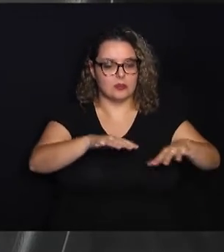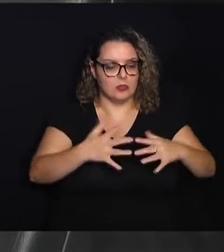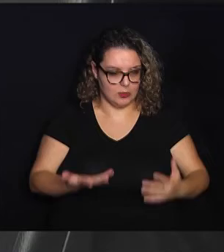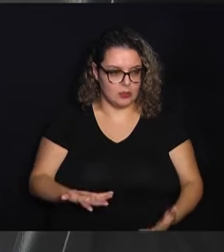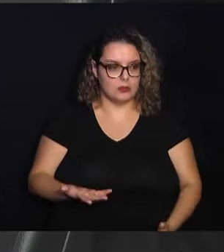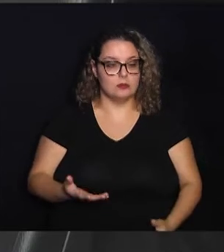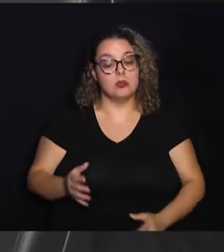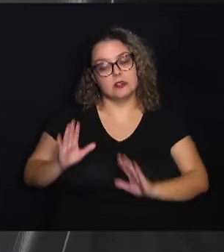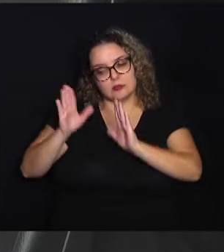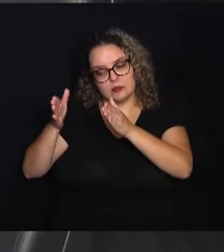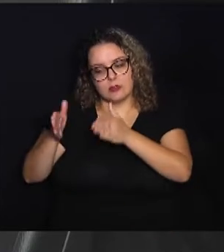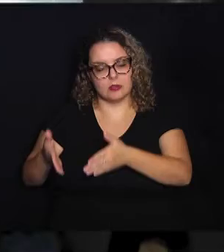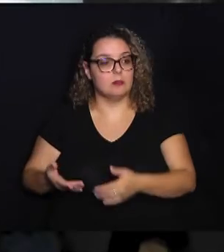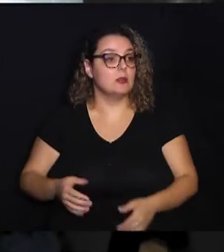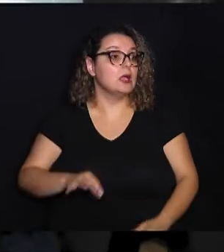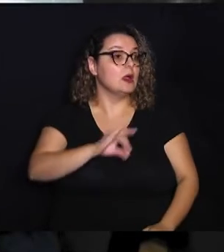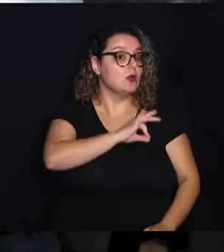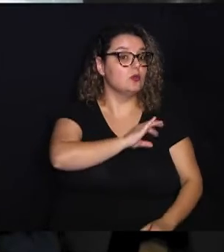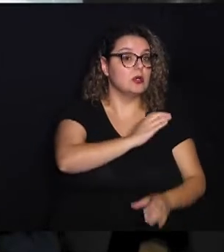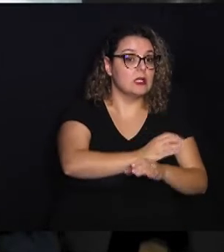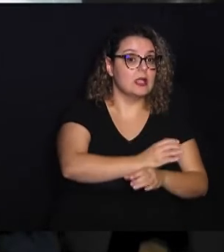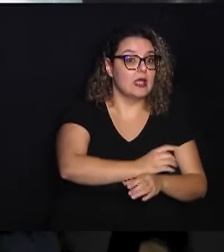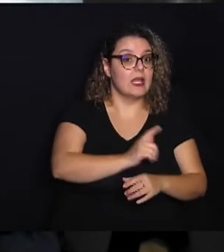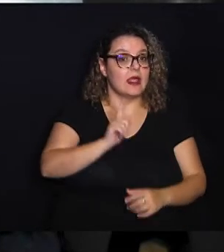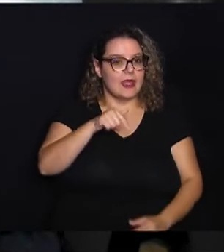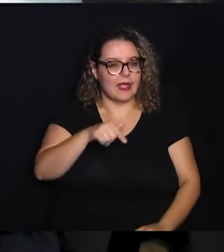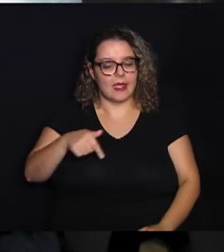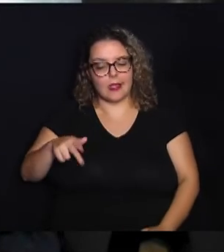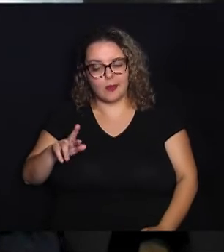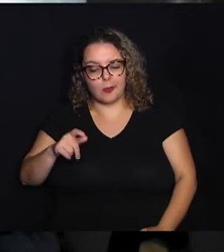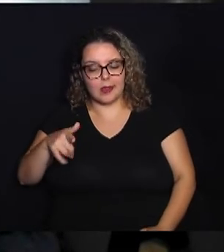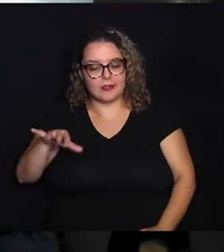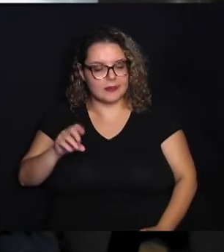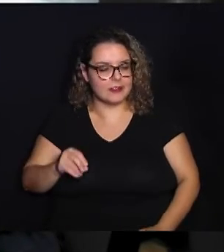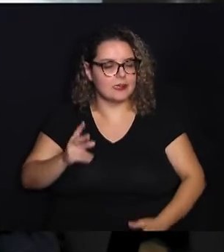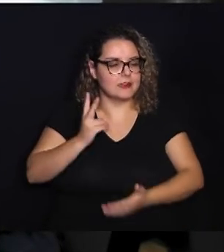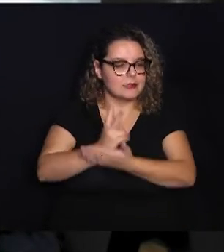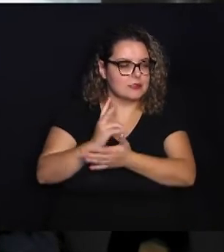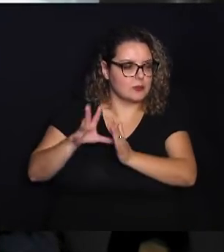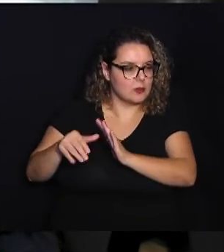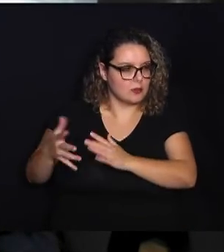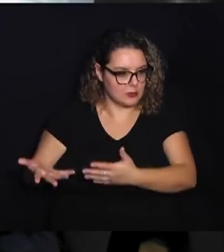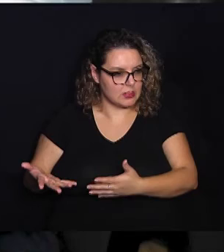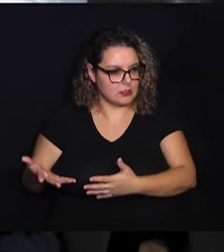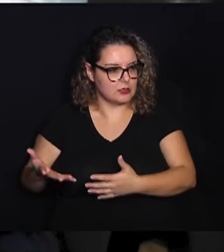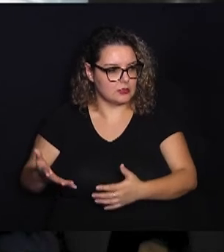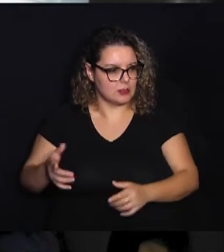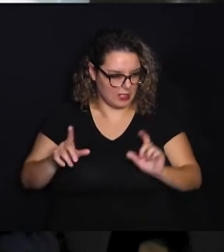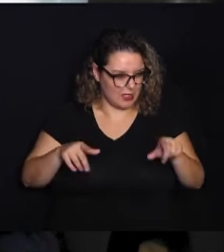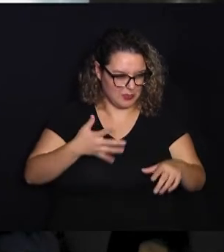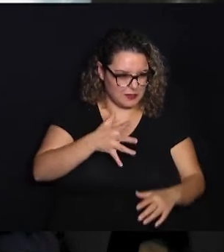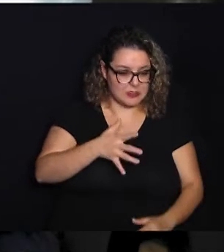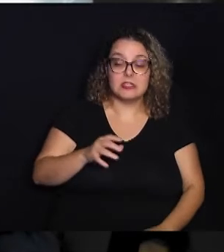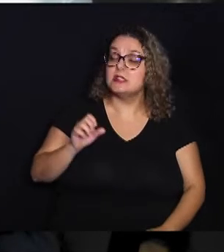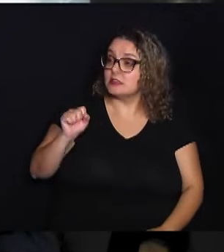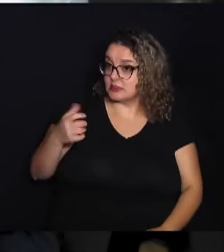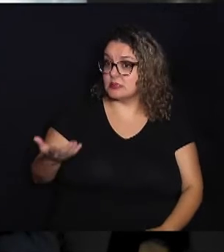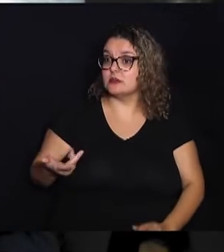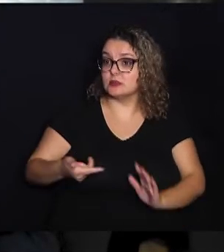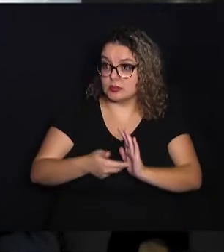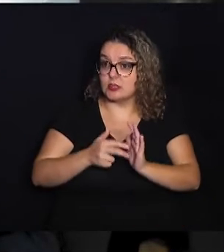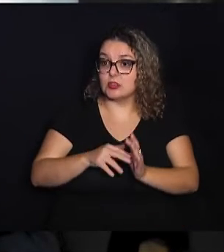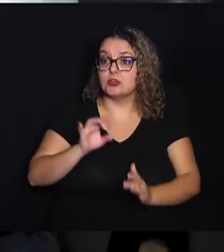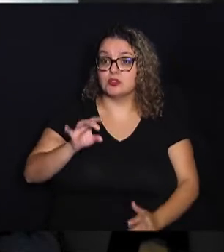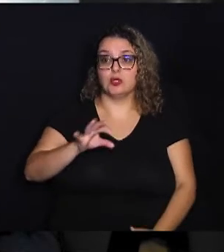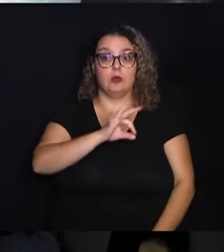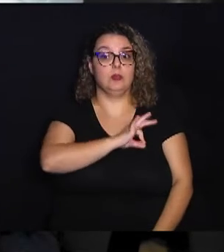entra para descobrir, será que é a mesma quadrilha que sempre está roubando no mesmo lugar? É isso? Sim, não. Mais ou menos? No sentido hoje, isso só a Polícia